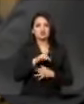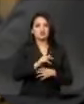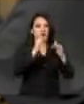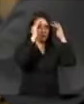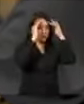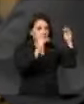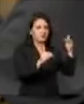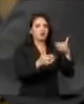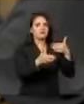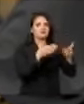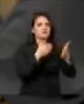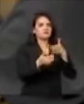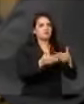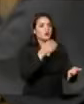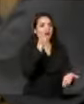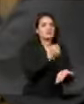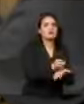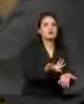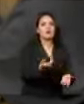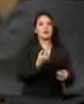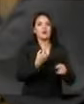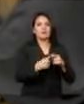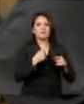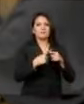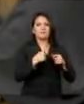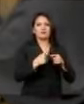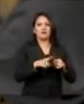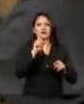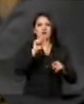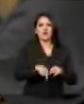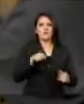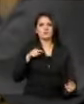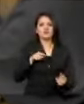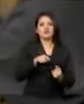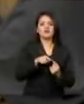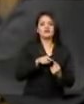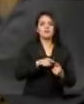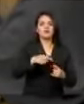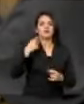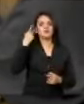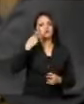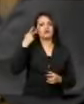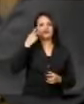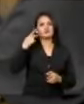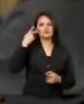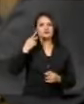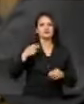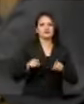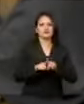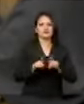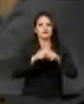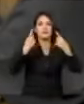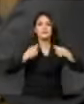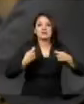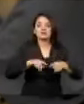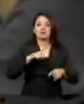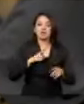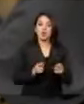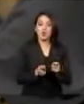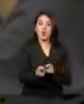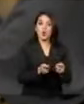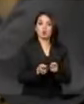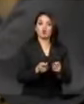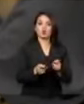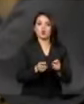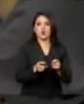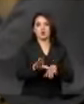das intempéries políticas. Era necessário que houvesse um núcleo duro e era necessário haver um controle constitucional do processo